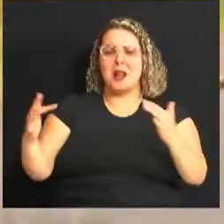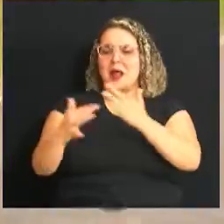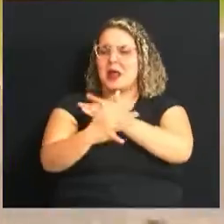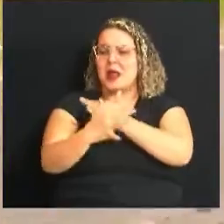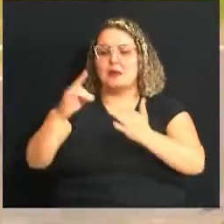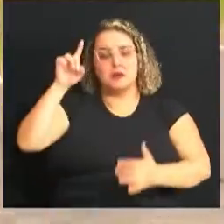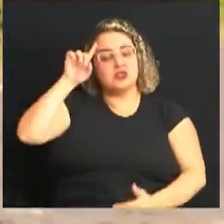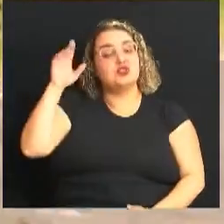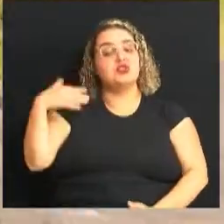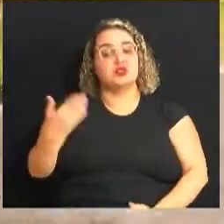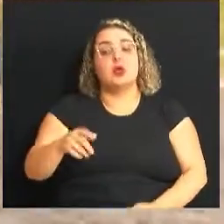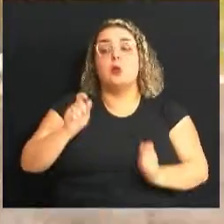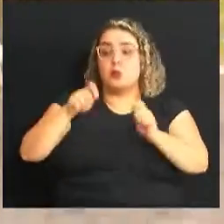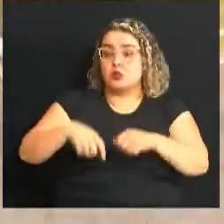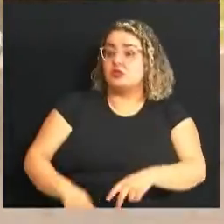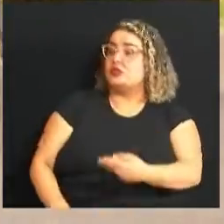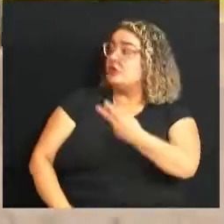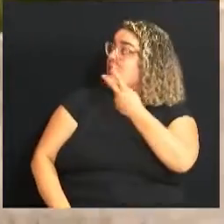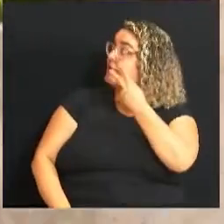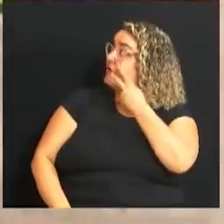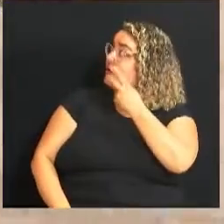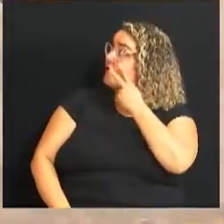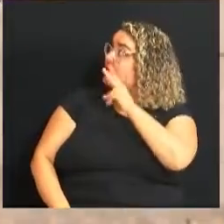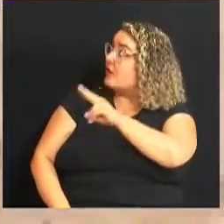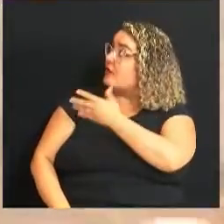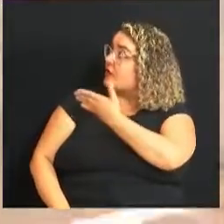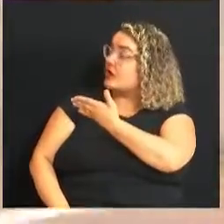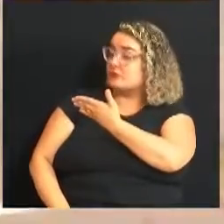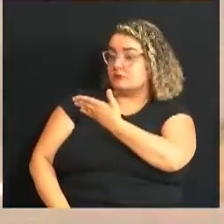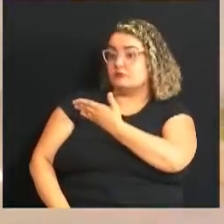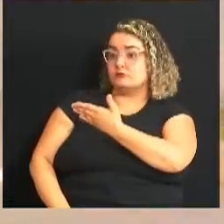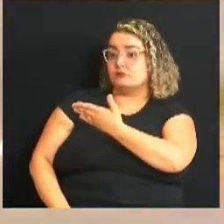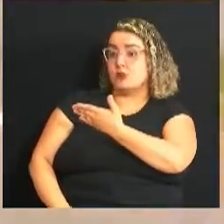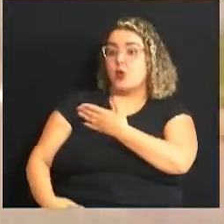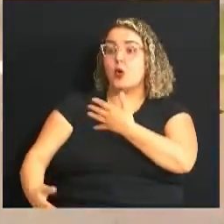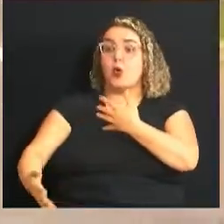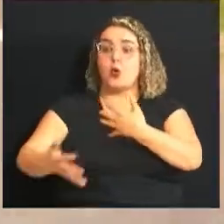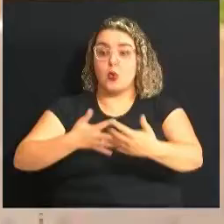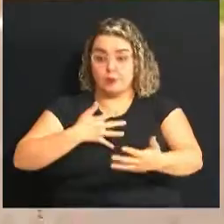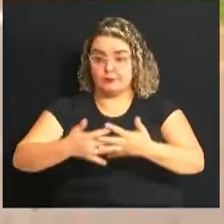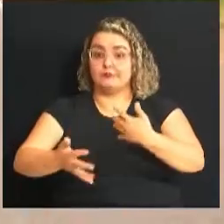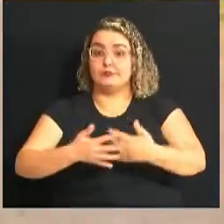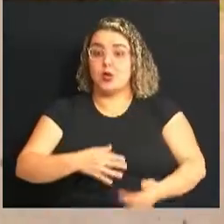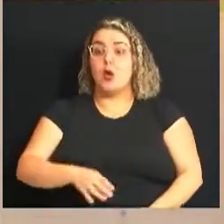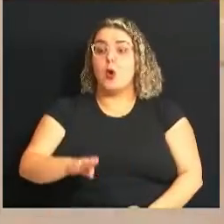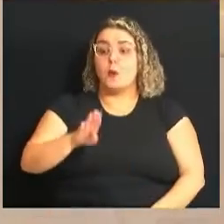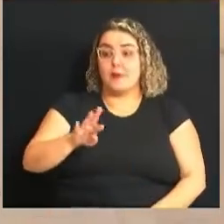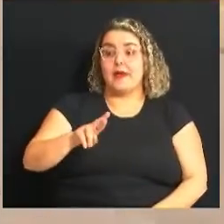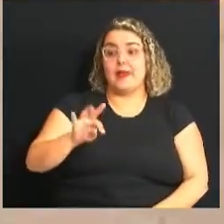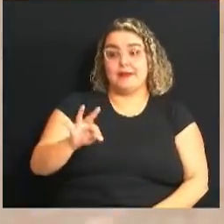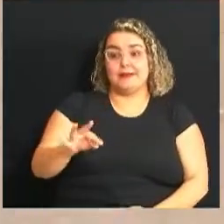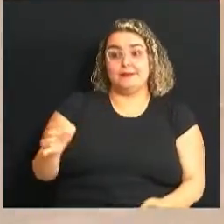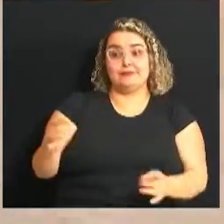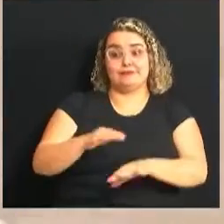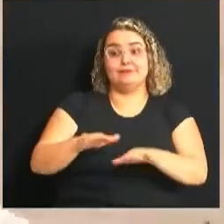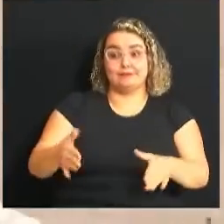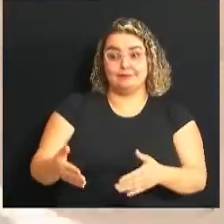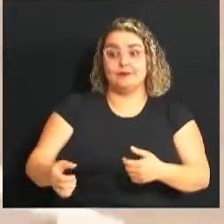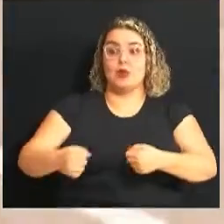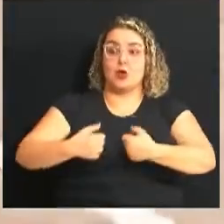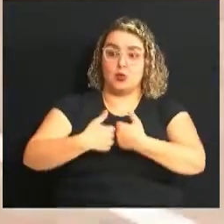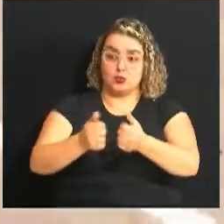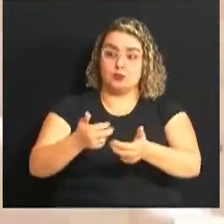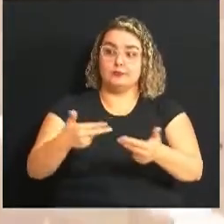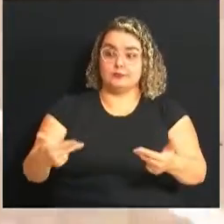É possível ver onde exatamente a faixa do BRT deixa de existir nessa região. Os ônibus que vêm